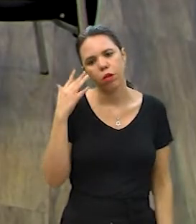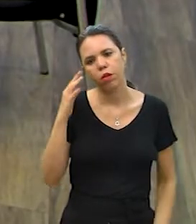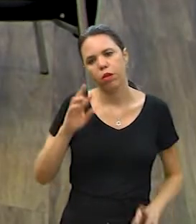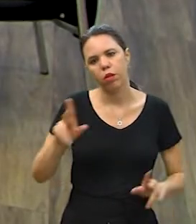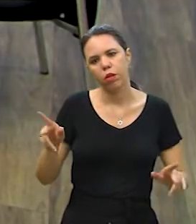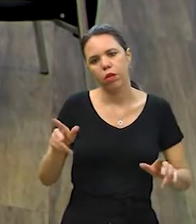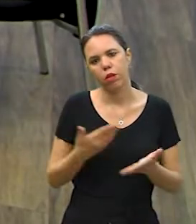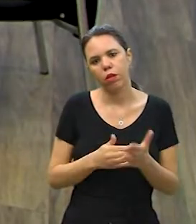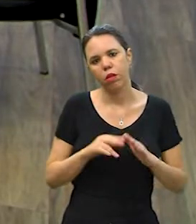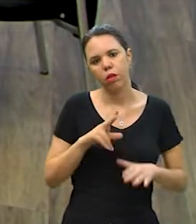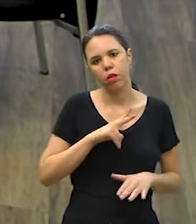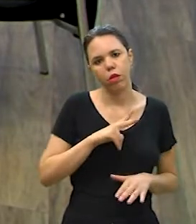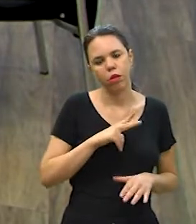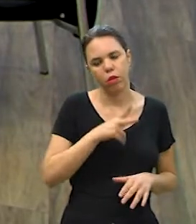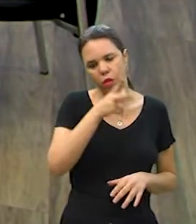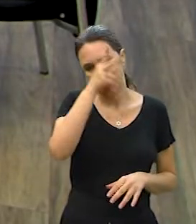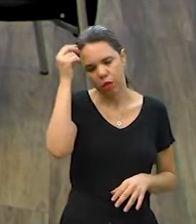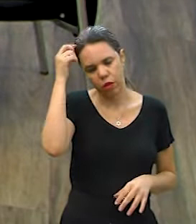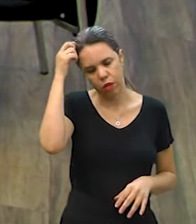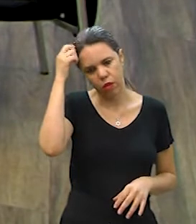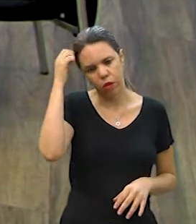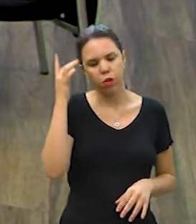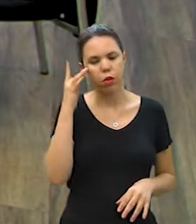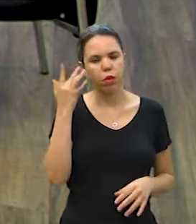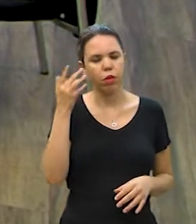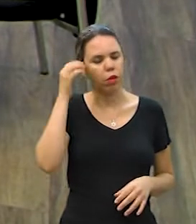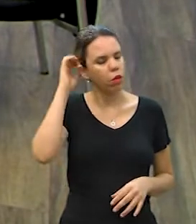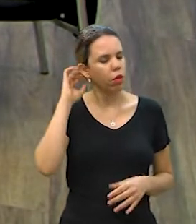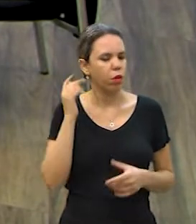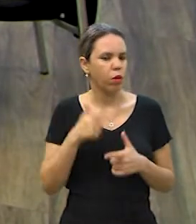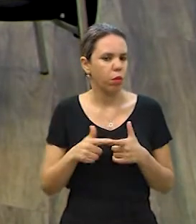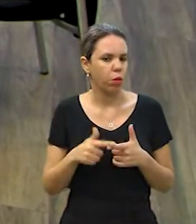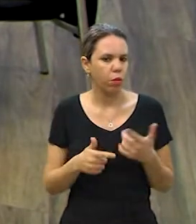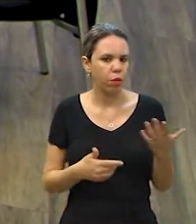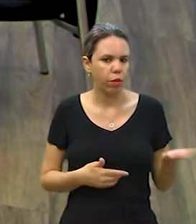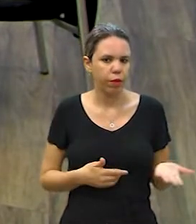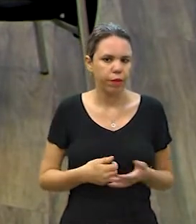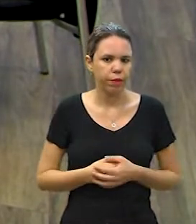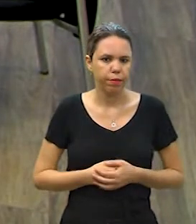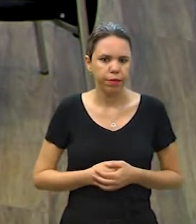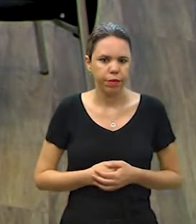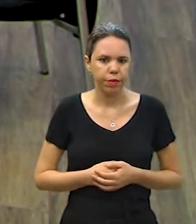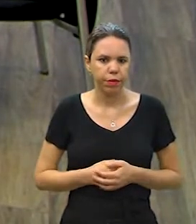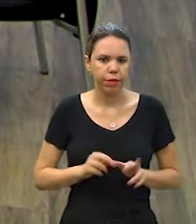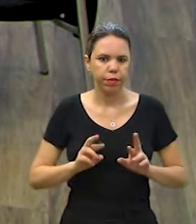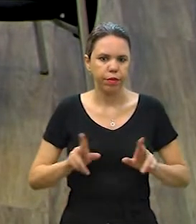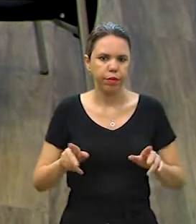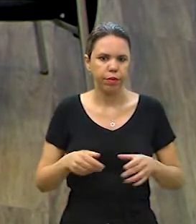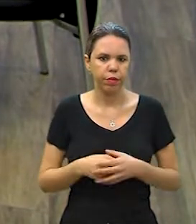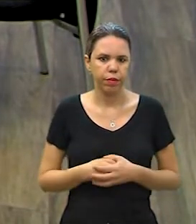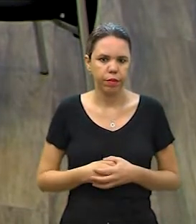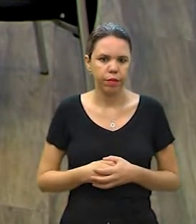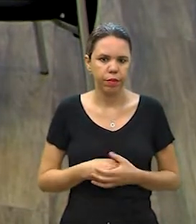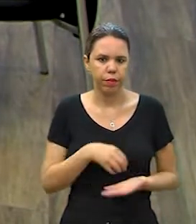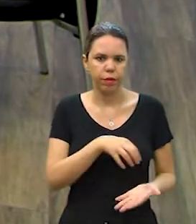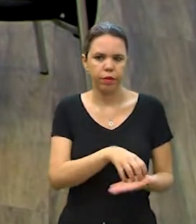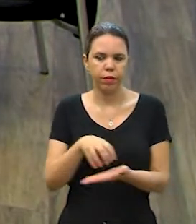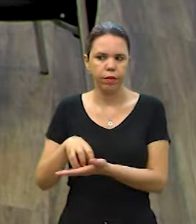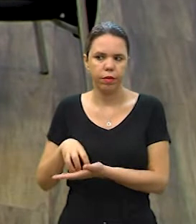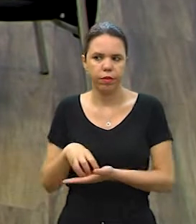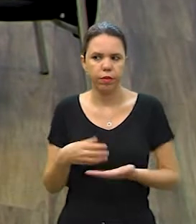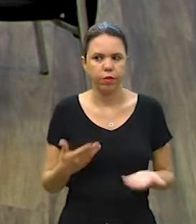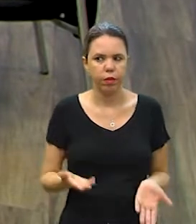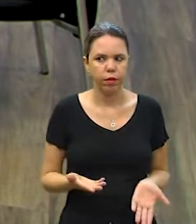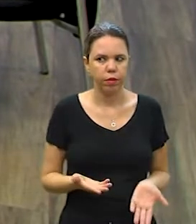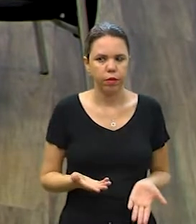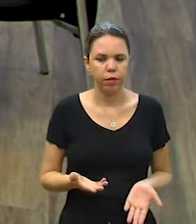diferentes, escola particular e pública? Eu acho que o problema, o ponto é esse, né? A diferença entre uma rede e outra, né?